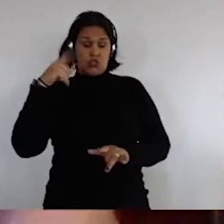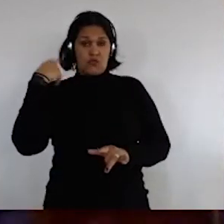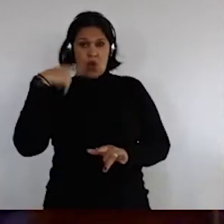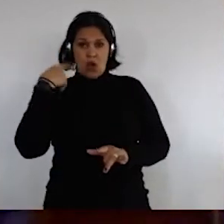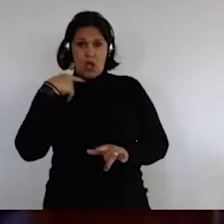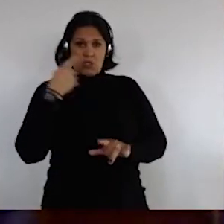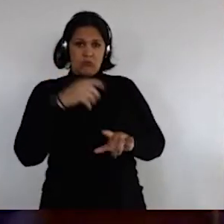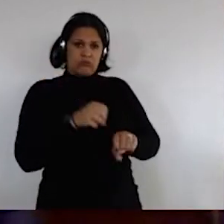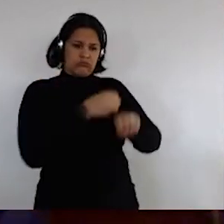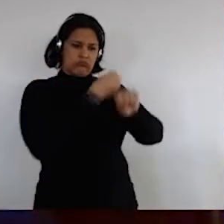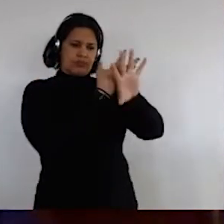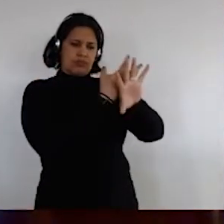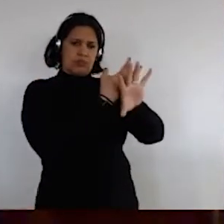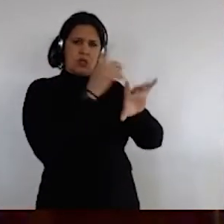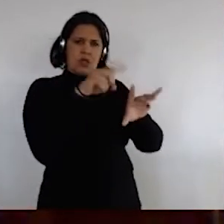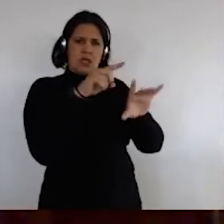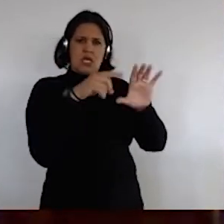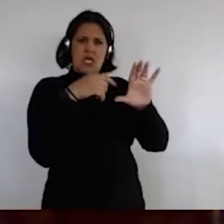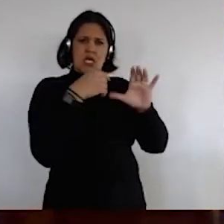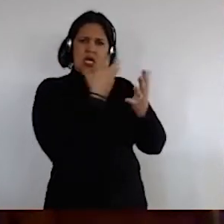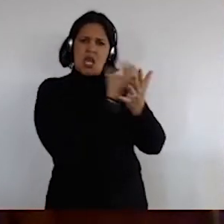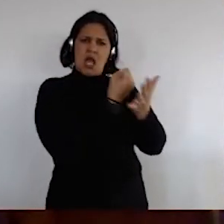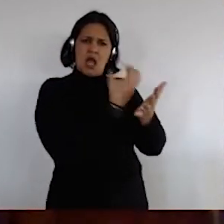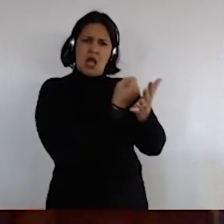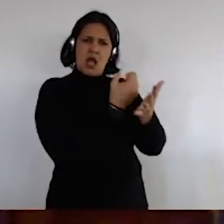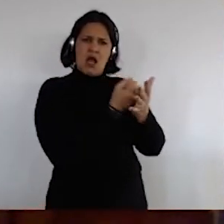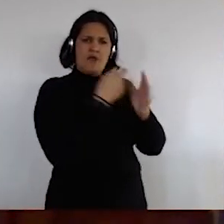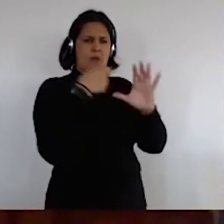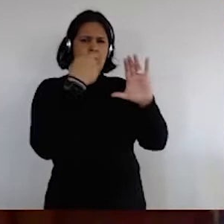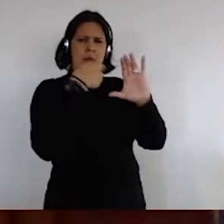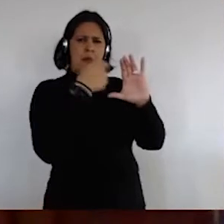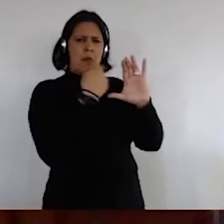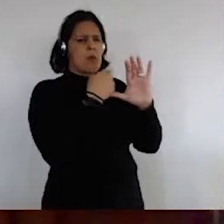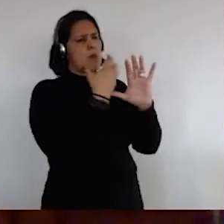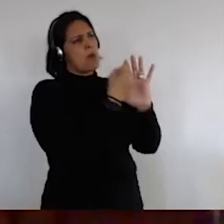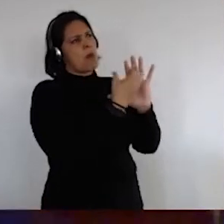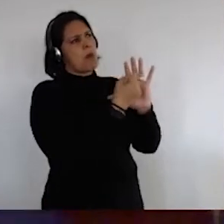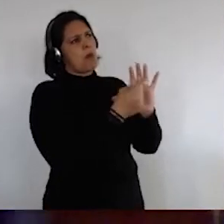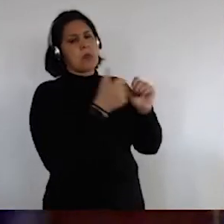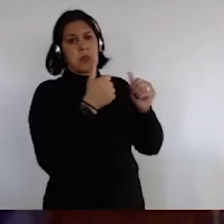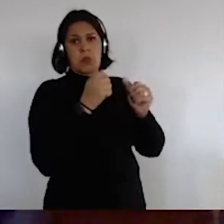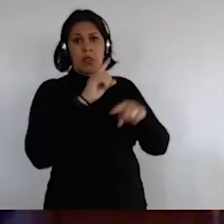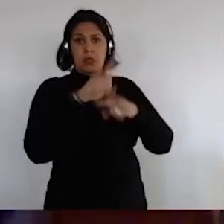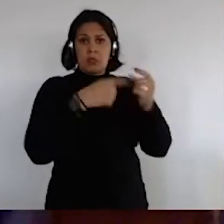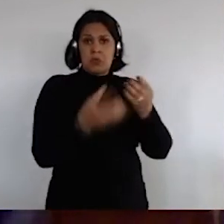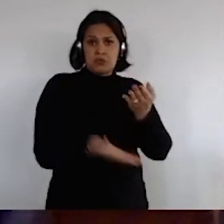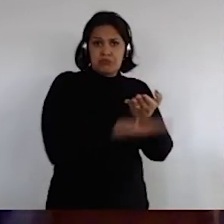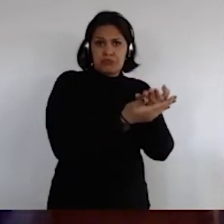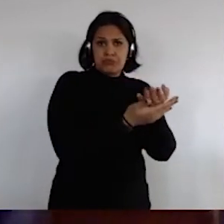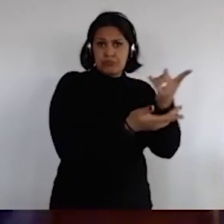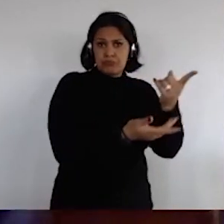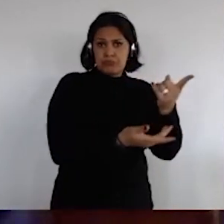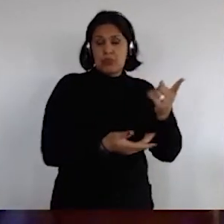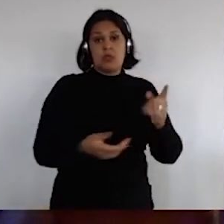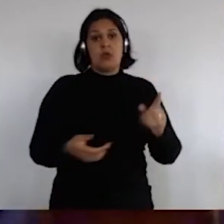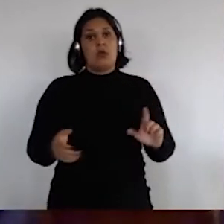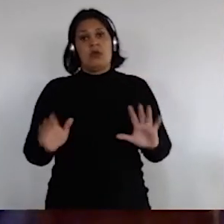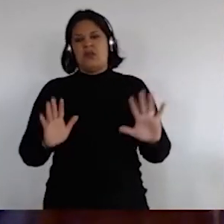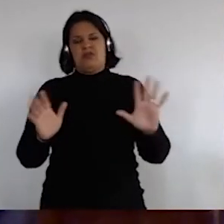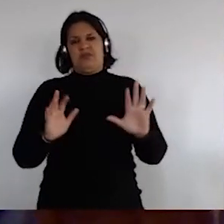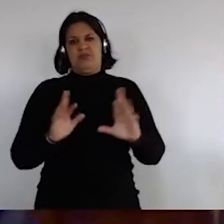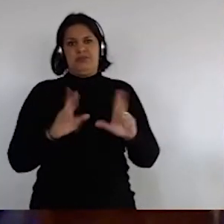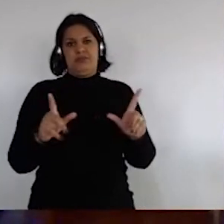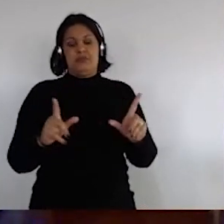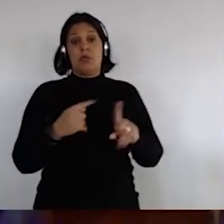áudio e vídeo, ela é um memorial, né? Ela é um memorial que estará sendo acostado ao processo, porque o advogado, neste